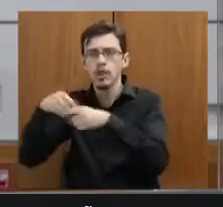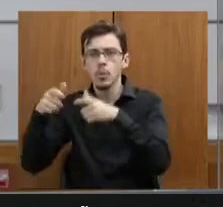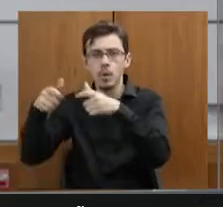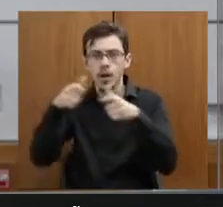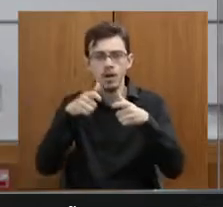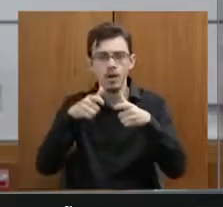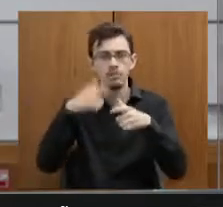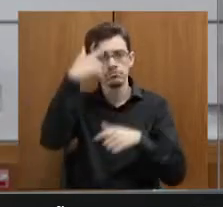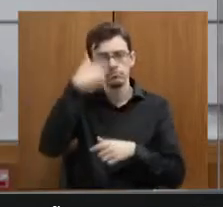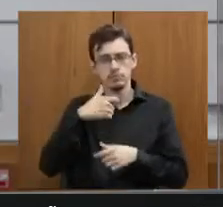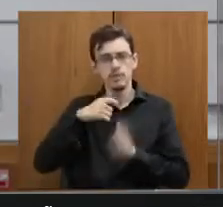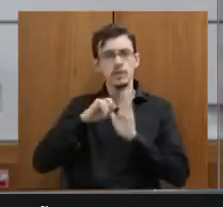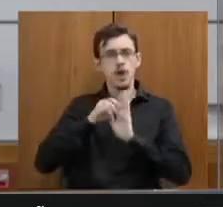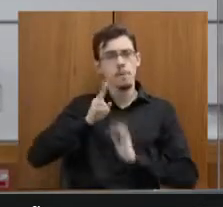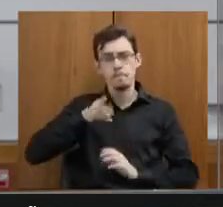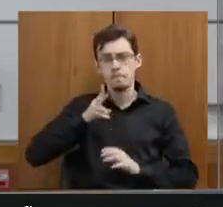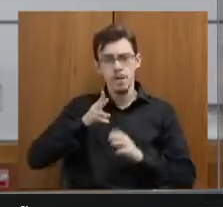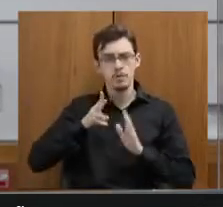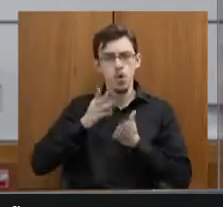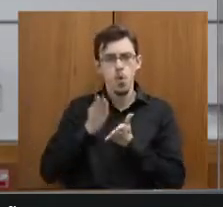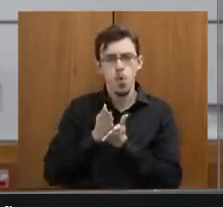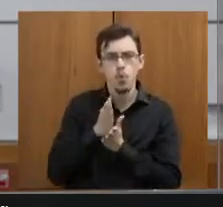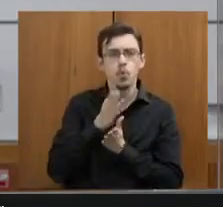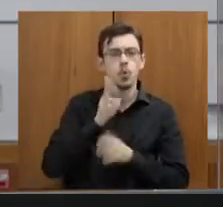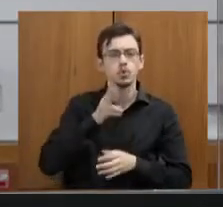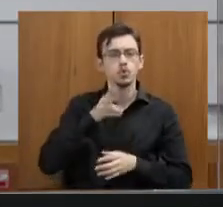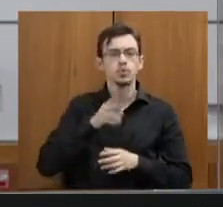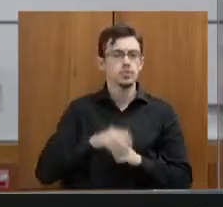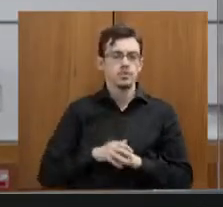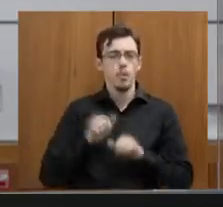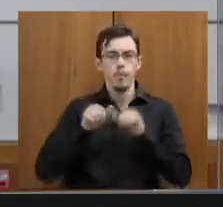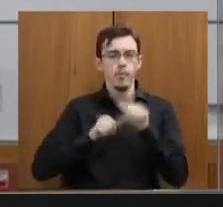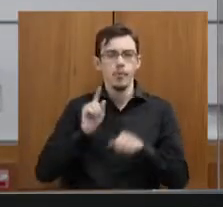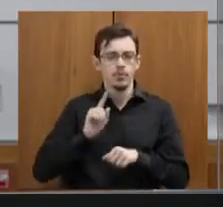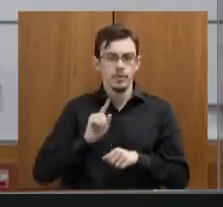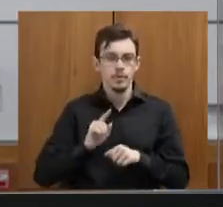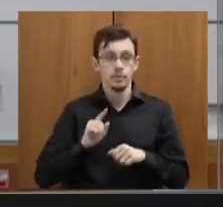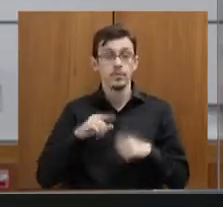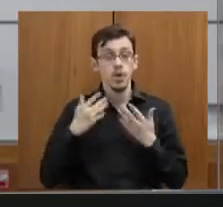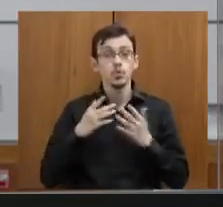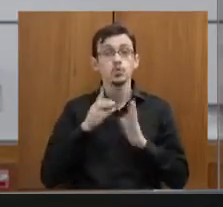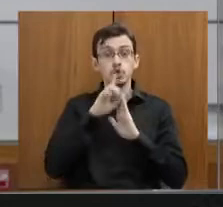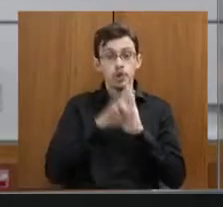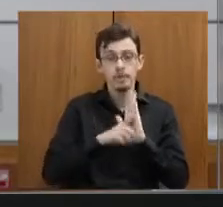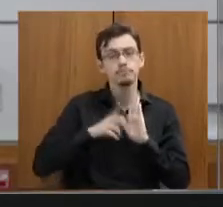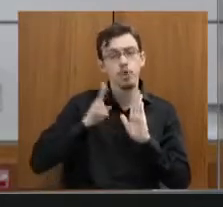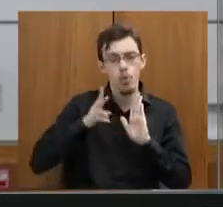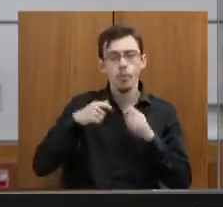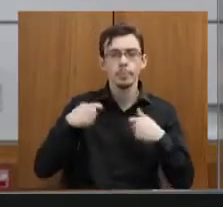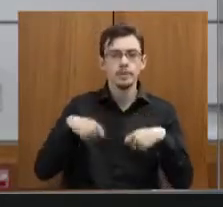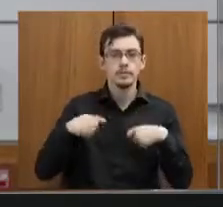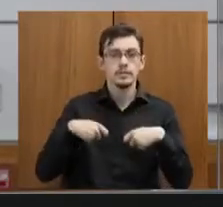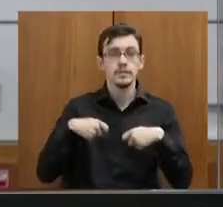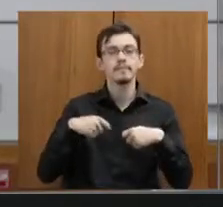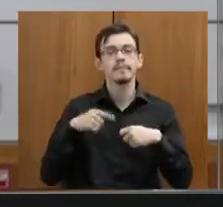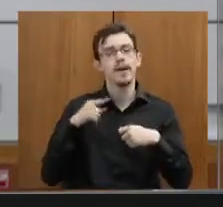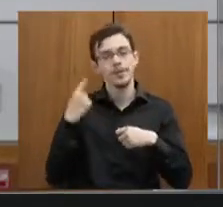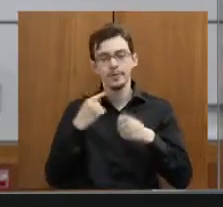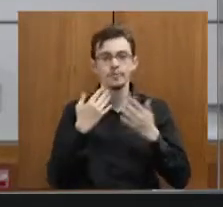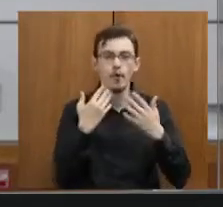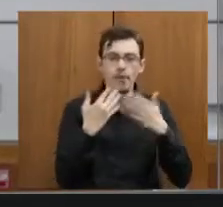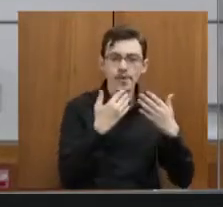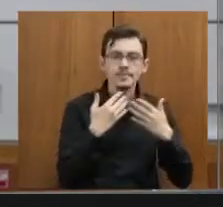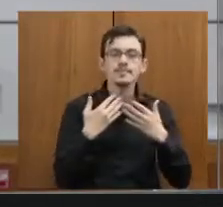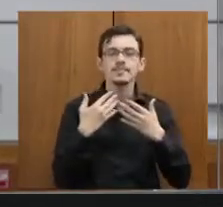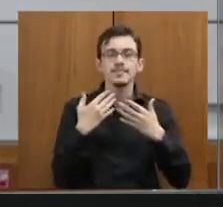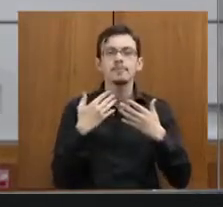estejam os nossos direitos tem que ser Garantido e foi necessário fazer essa conversa durante o processo de vacinação na